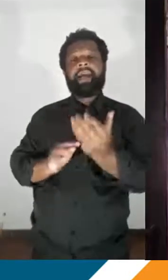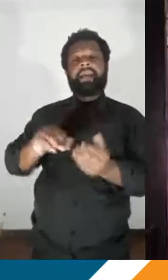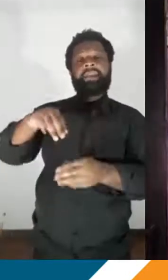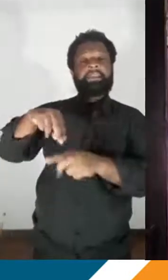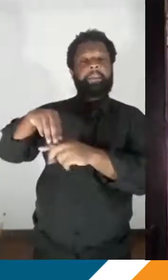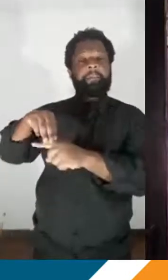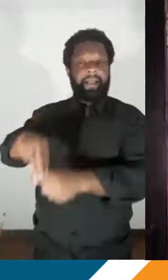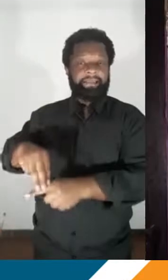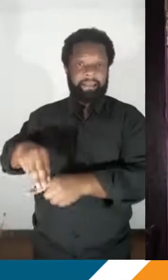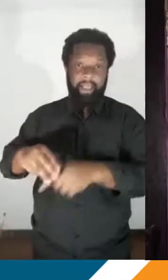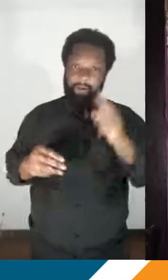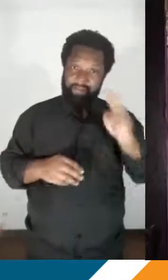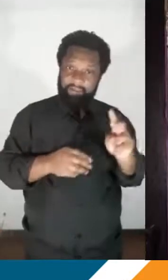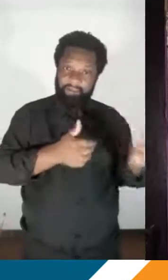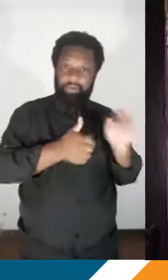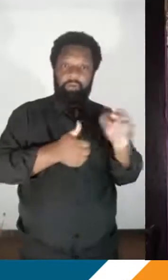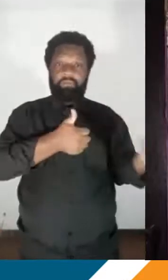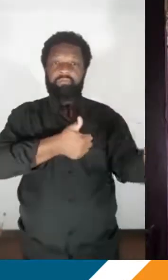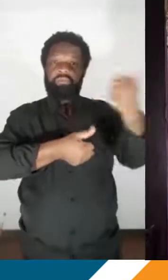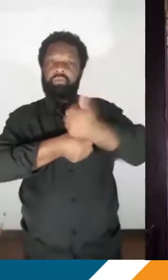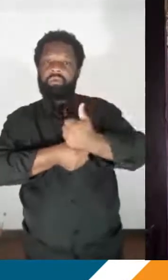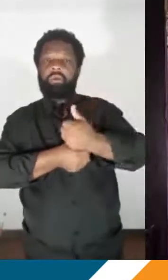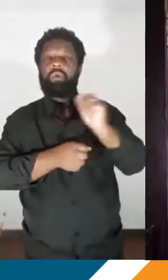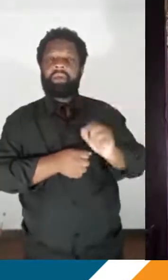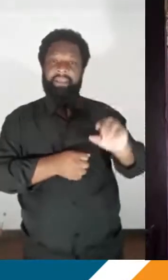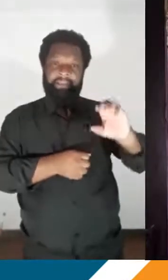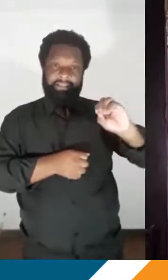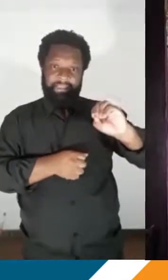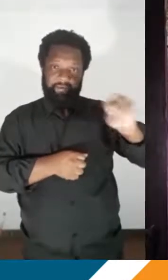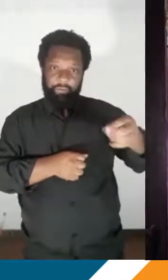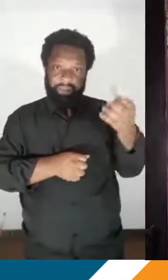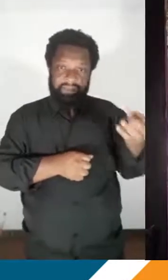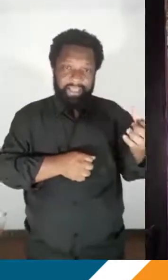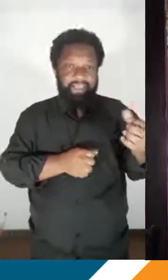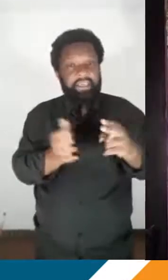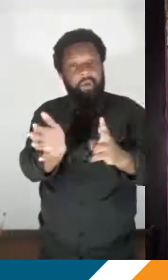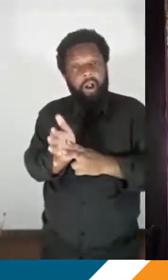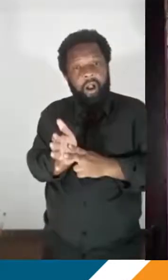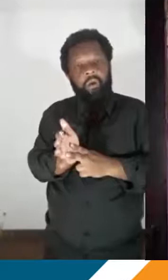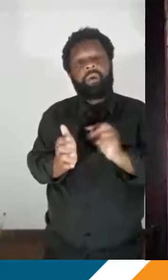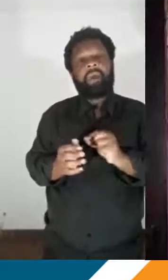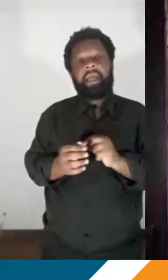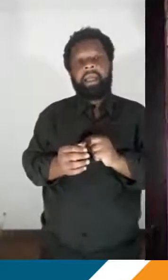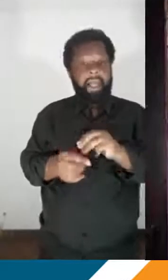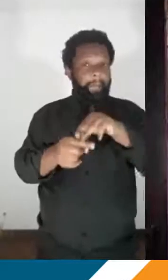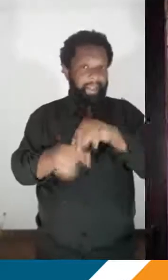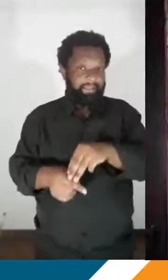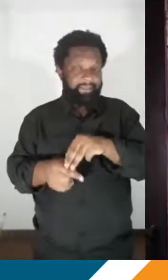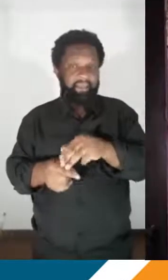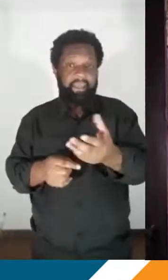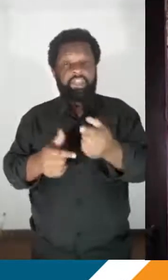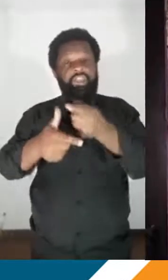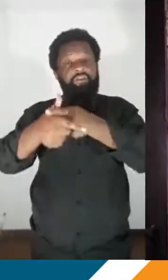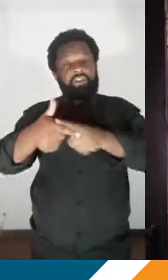massa. Substituindo na fórmula, nós temos que 0,6 vai ser igual a massa, que é quem